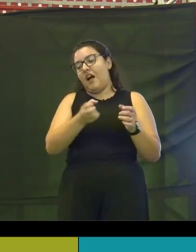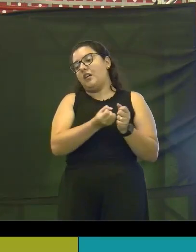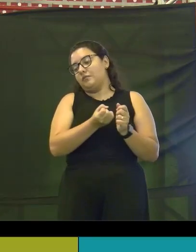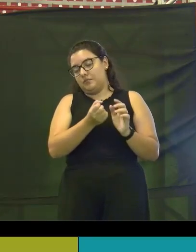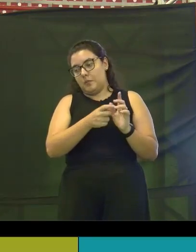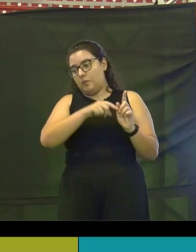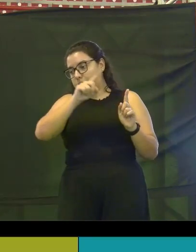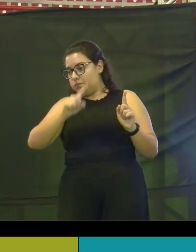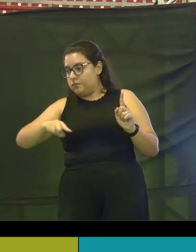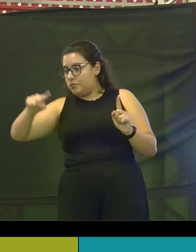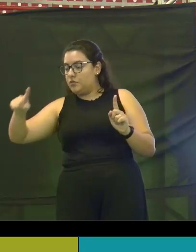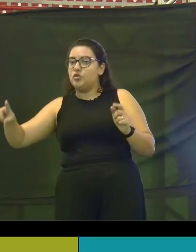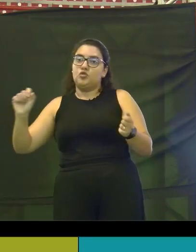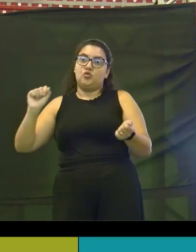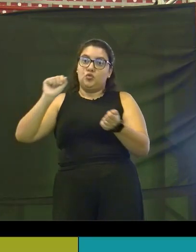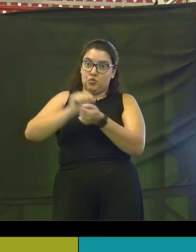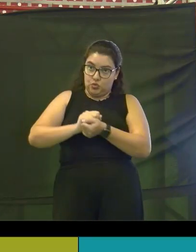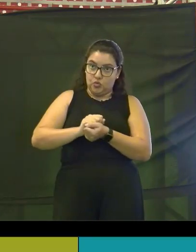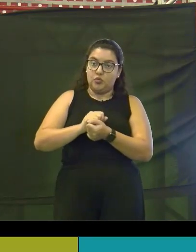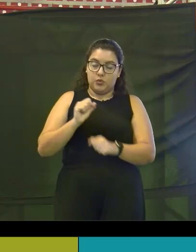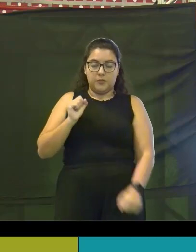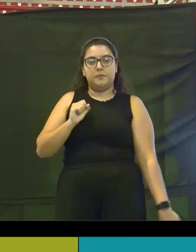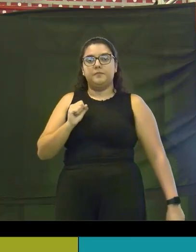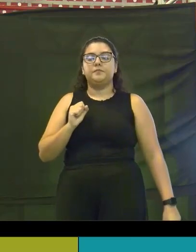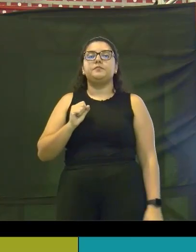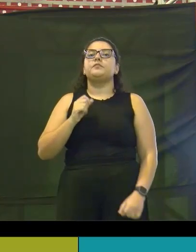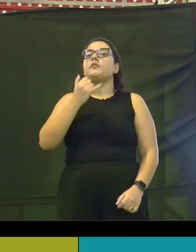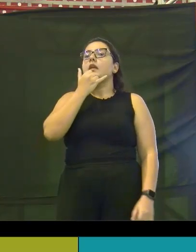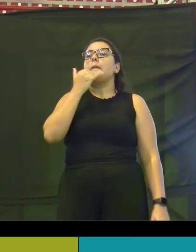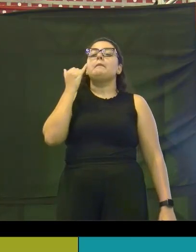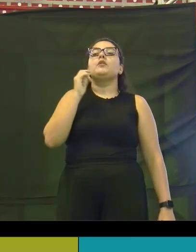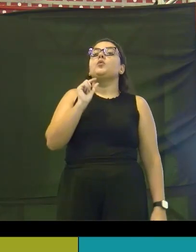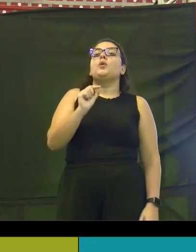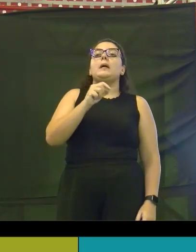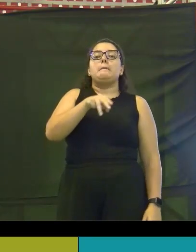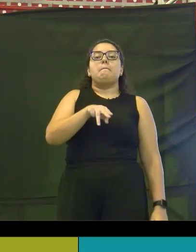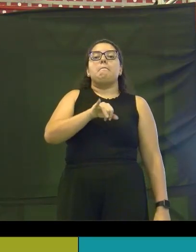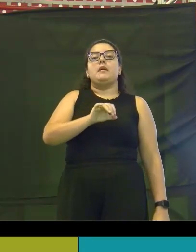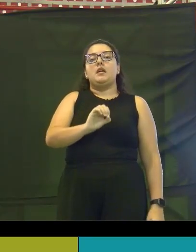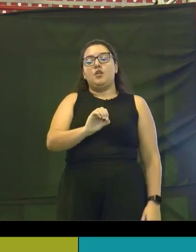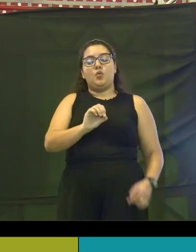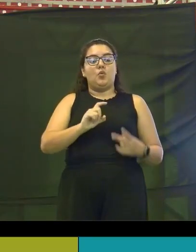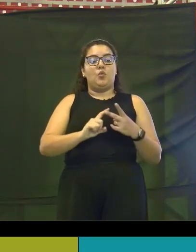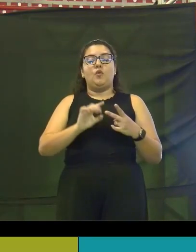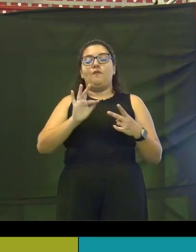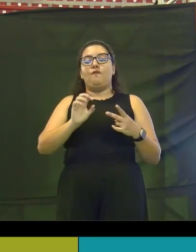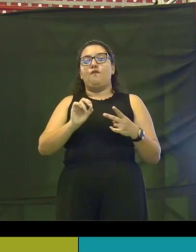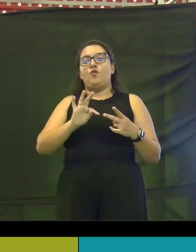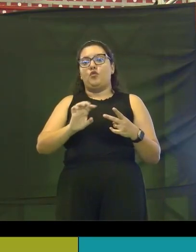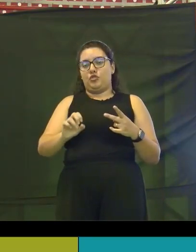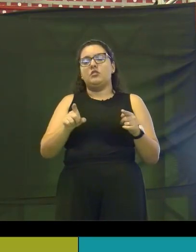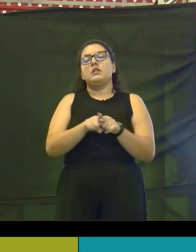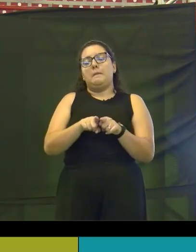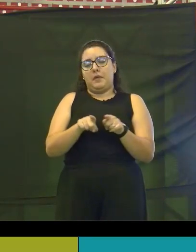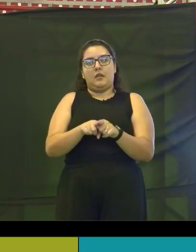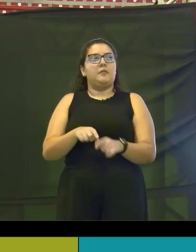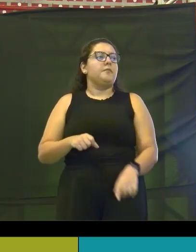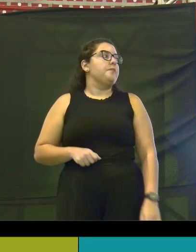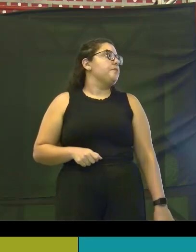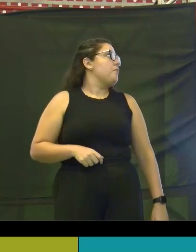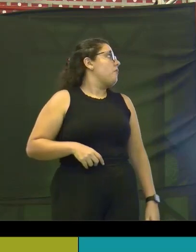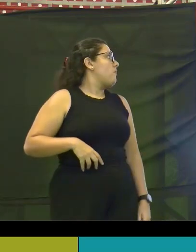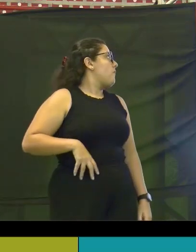seja, o comprimento de onda, ele depende do meio e depende de quem? Da fonte. Certo? Vamos